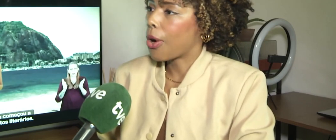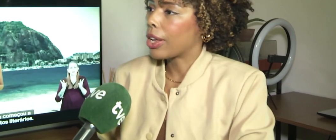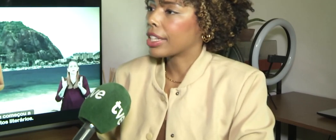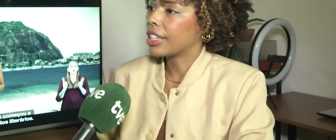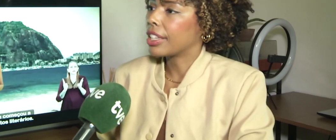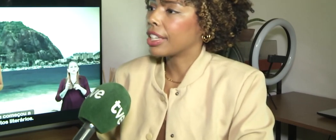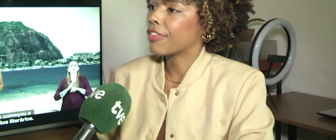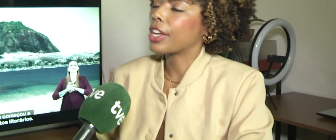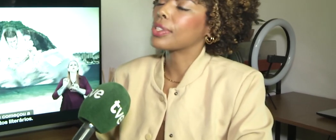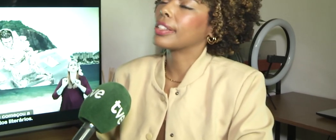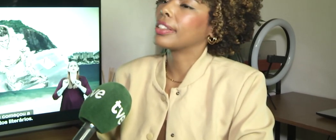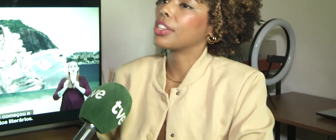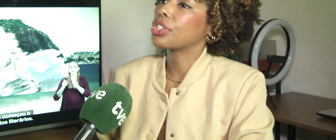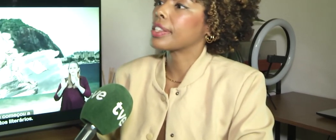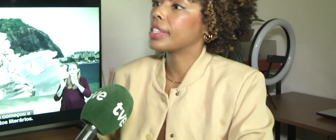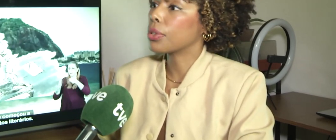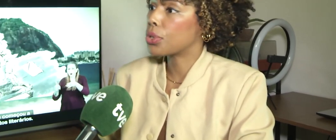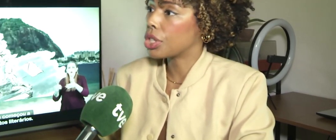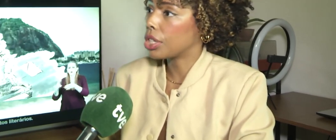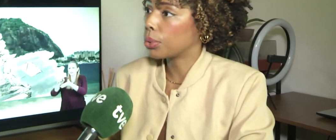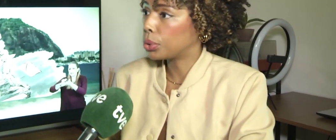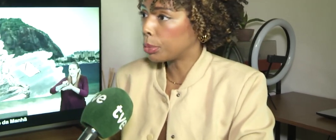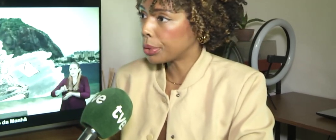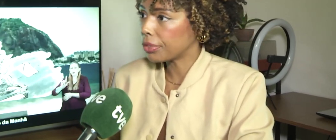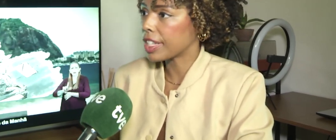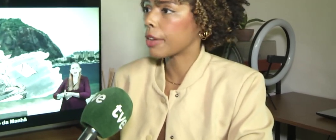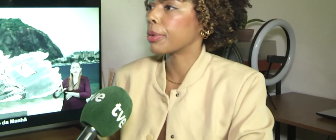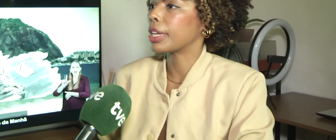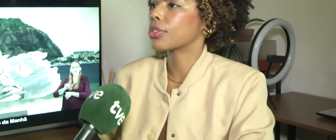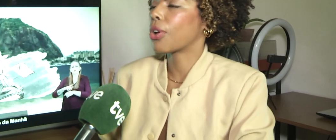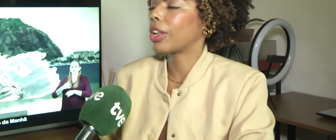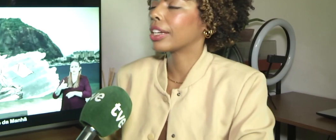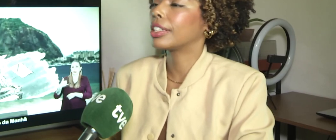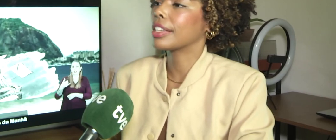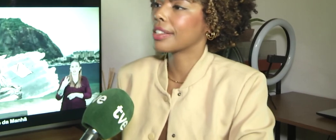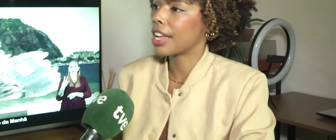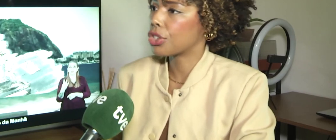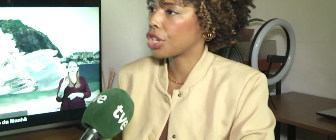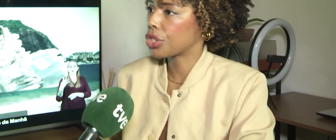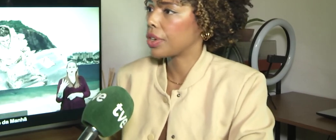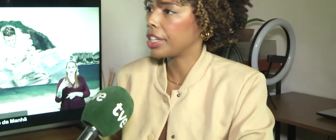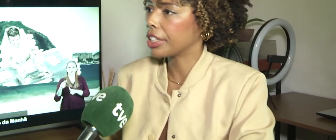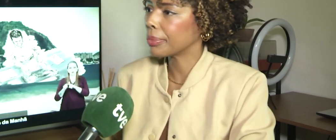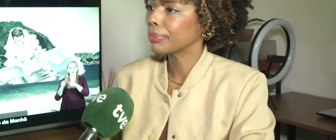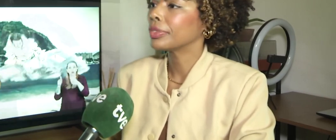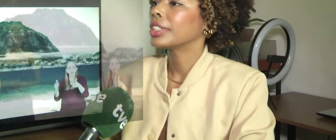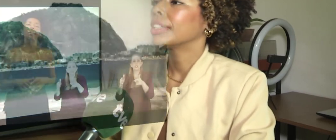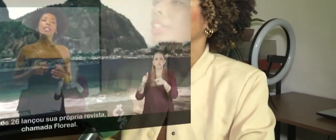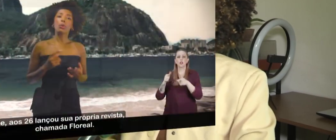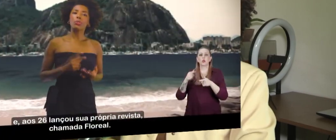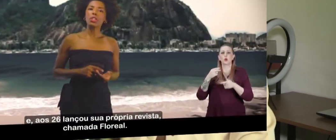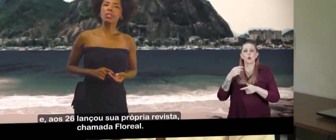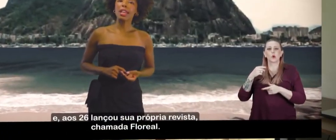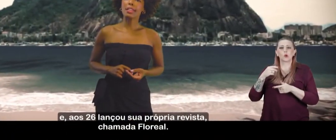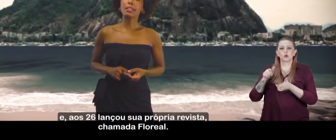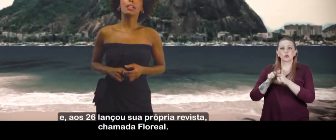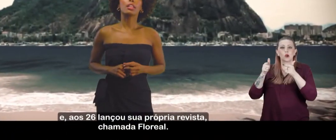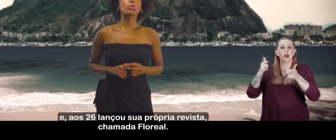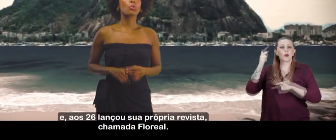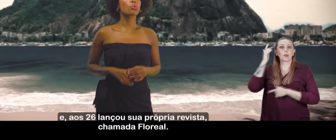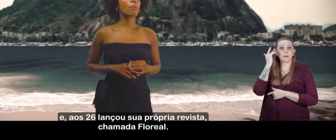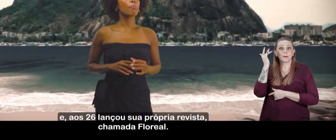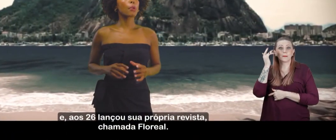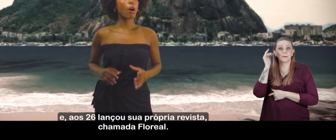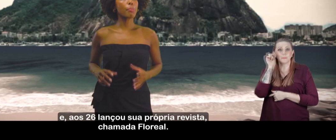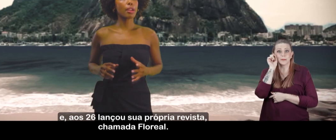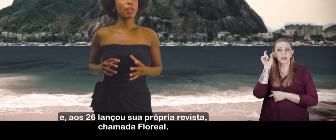tem uma escola que que vai nos atender no dia 5 de outubro vai a primeira escola aqui na cidade de Cachoeirinha ã